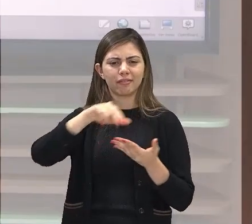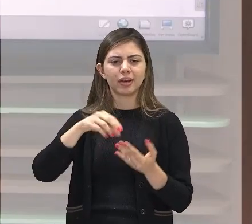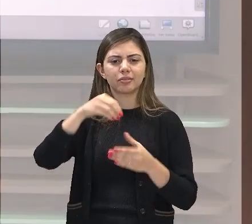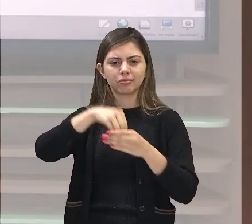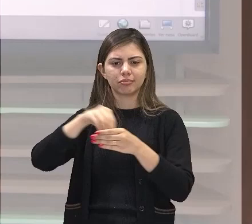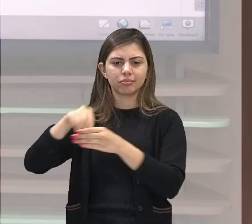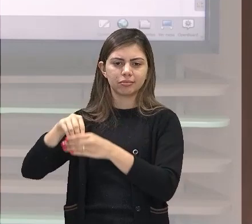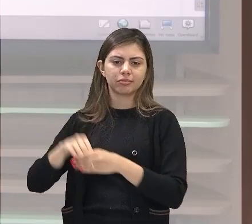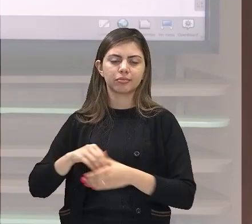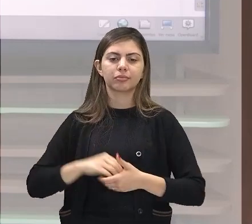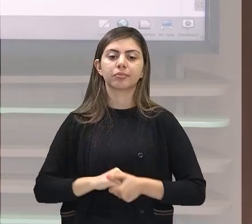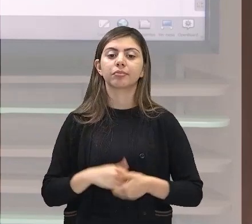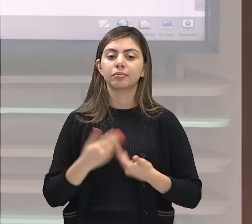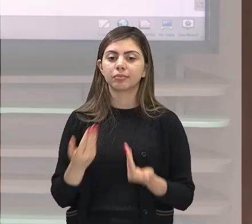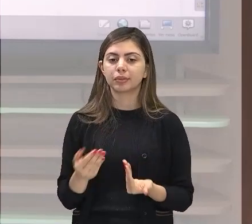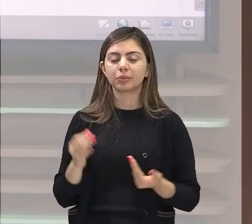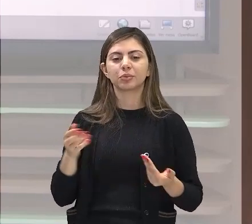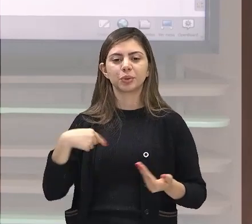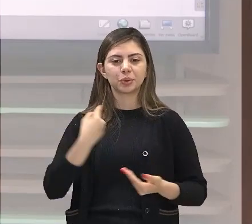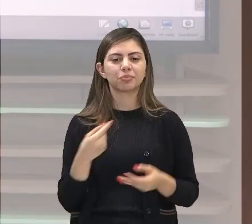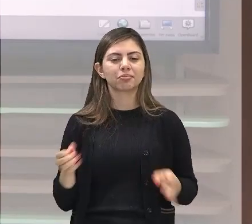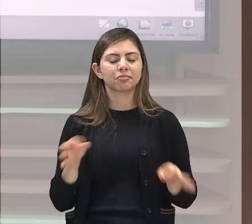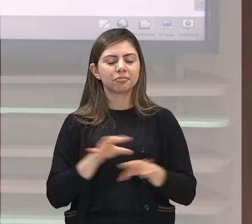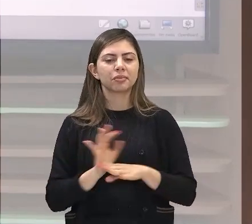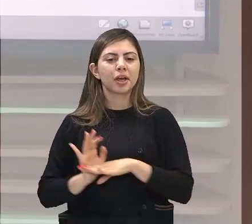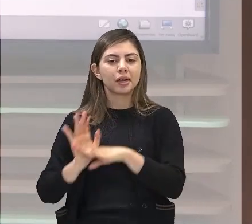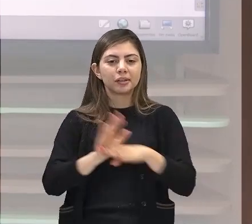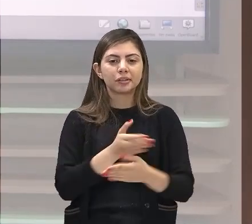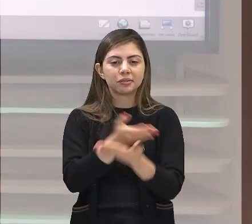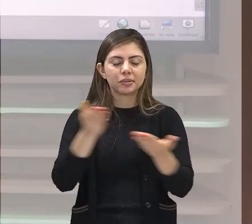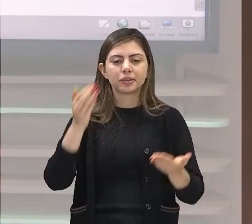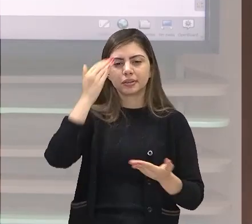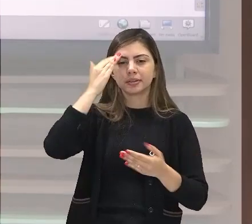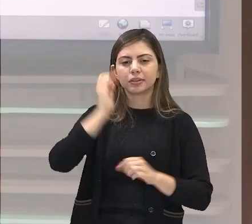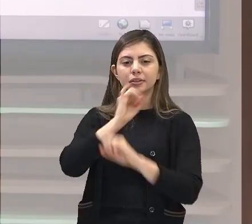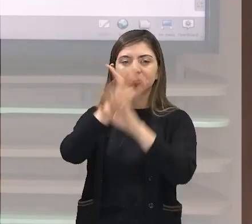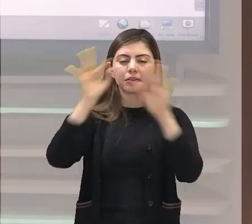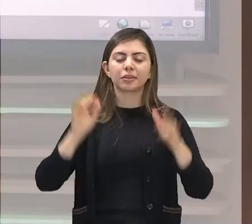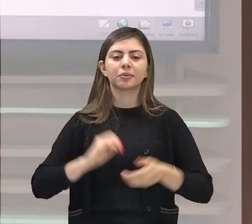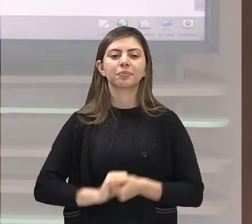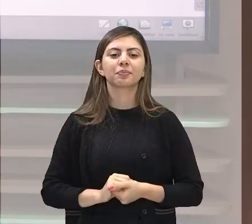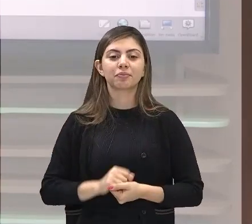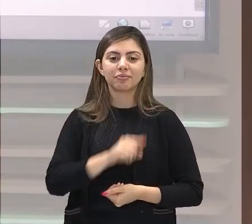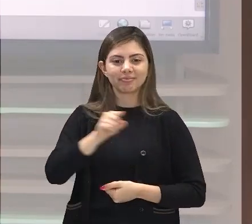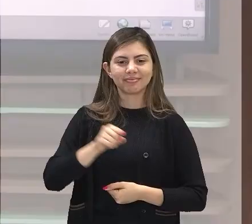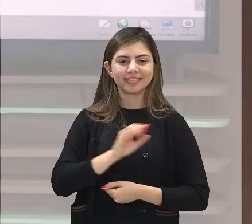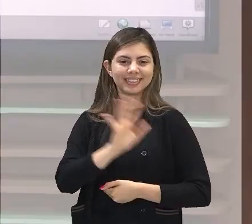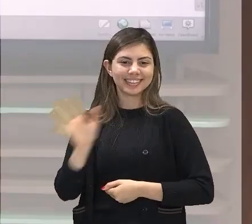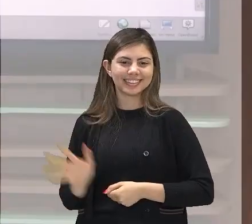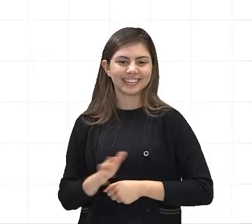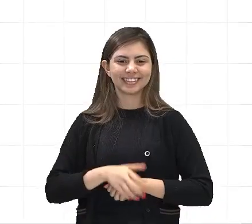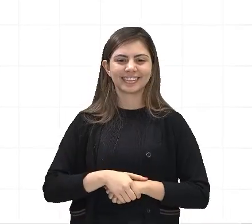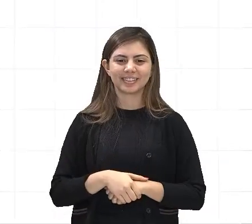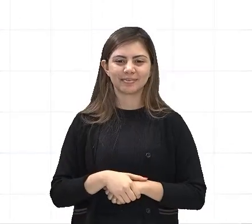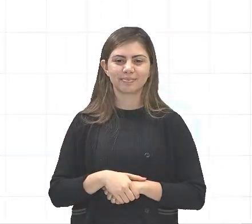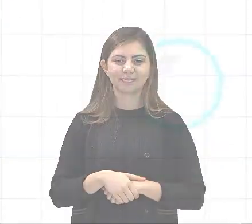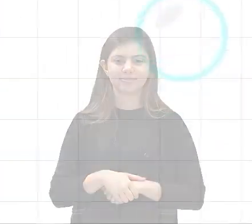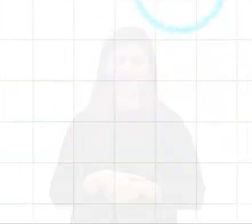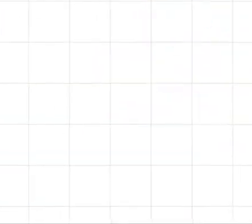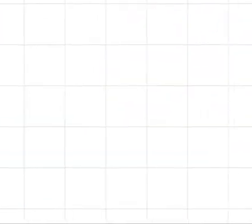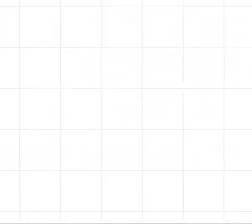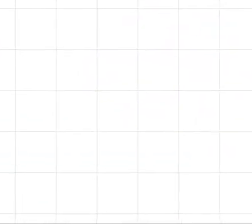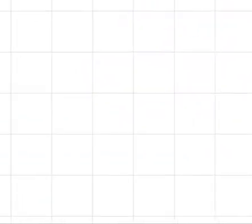agora nós encerramos por aqui, esperamos que você tenha gostado e, sobretudo, tenha entendido.